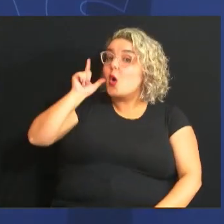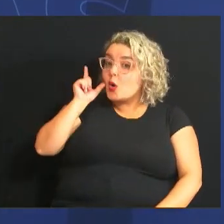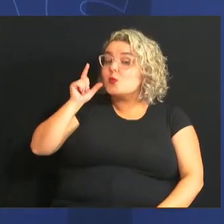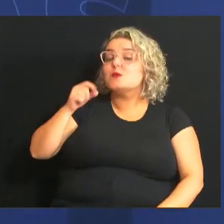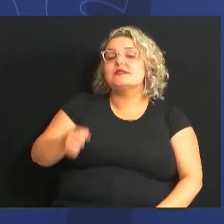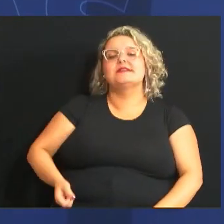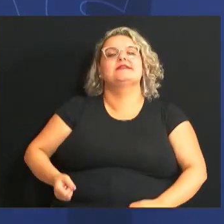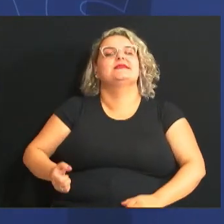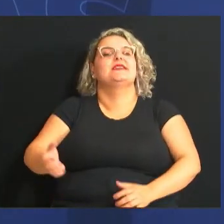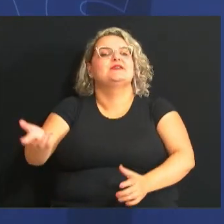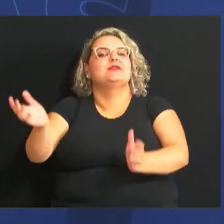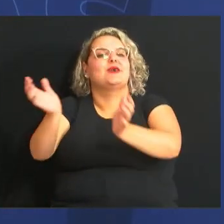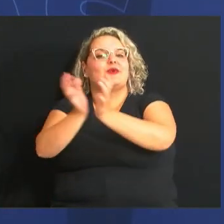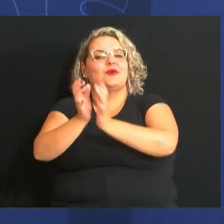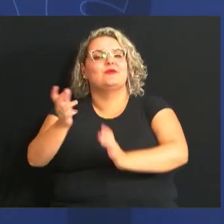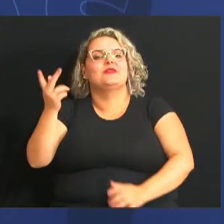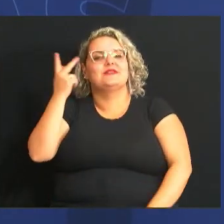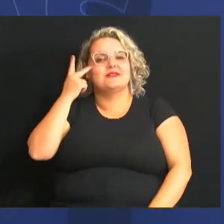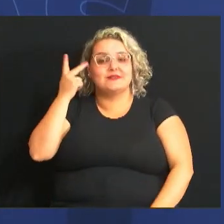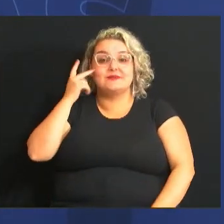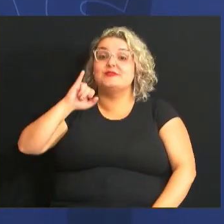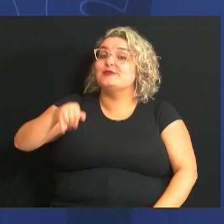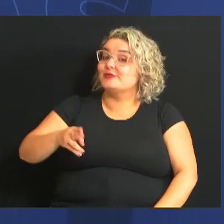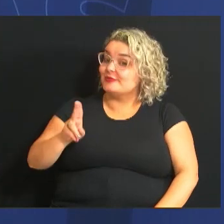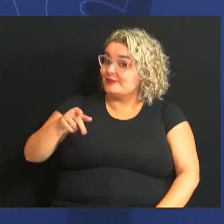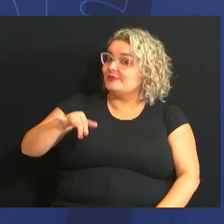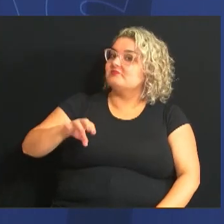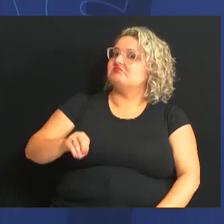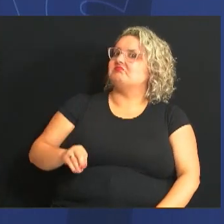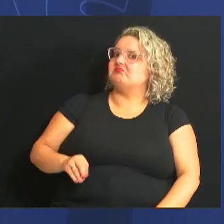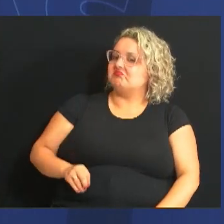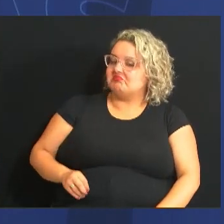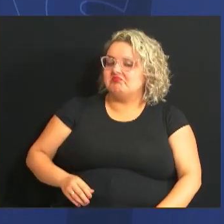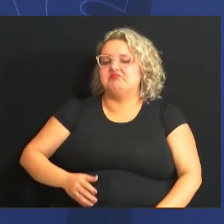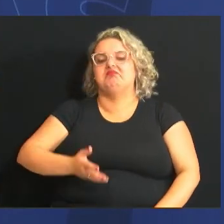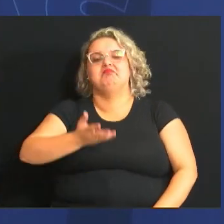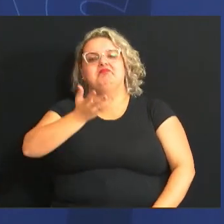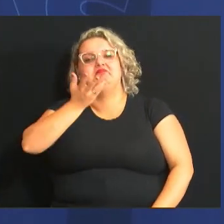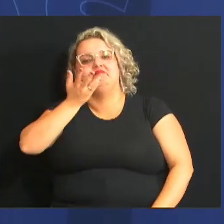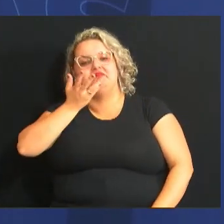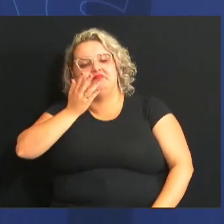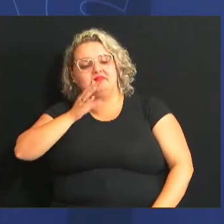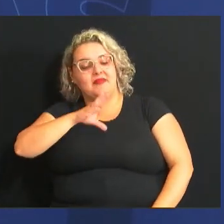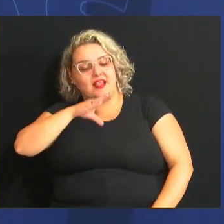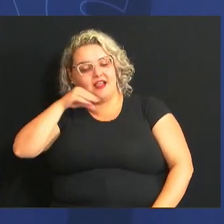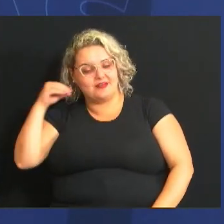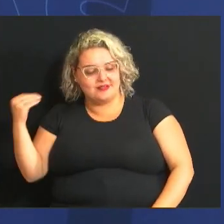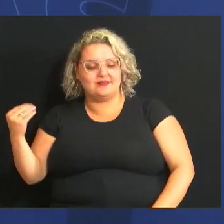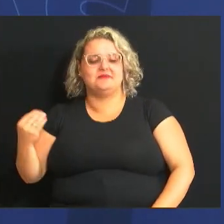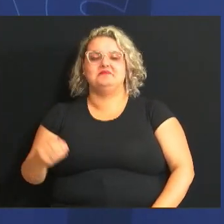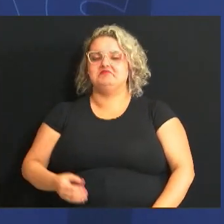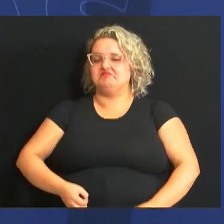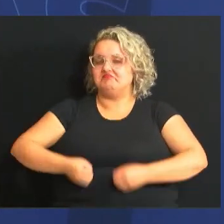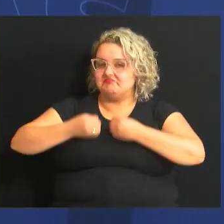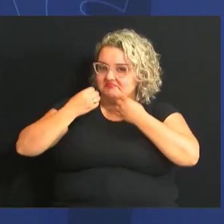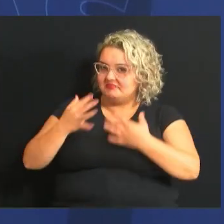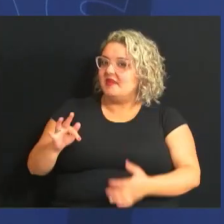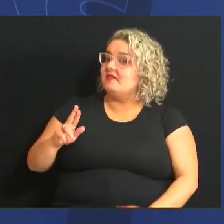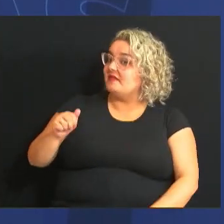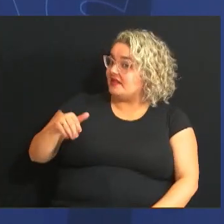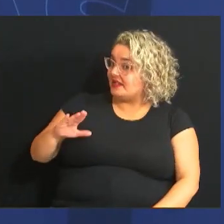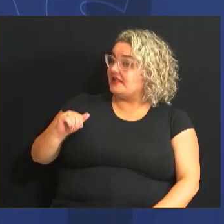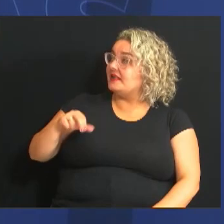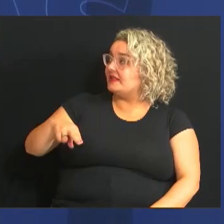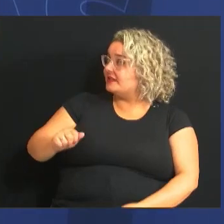Futebol Júnior, a garotada jogou bem, venceu com autoridade a Francana, que era a dona da casa.